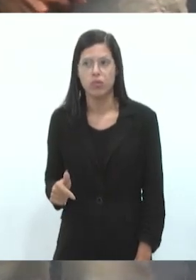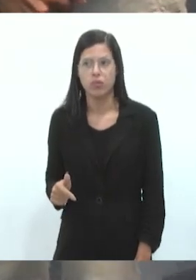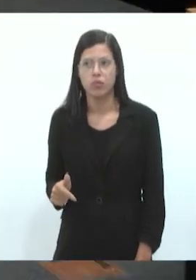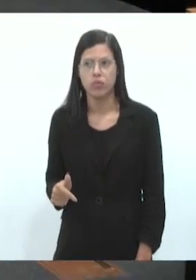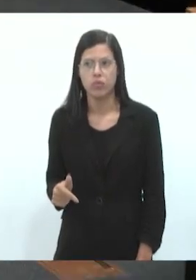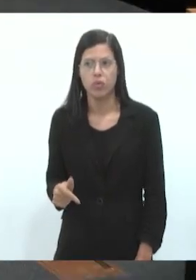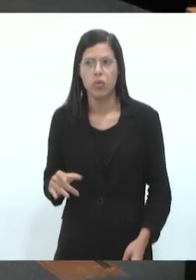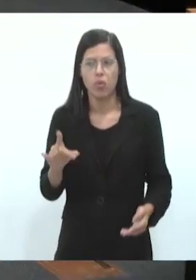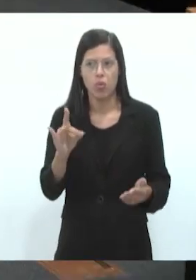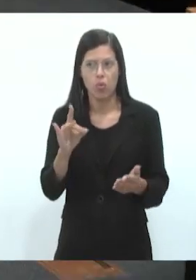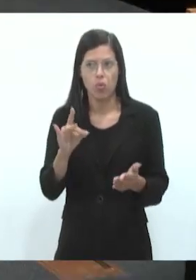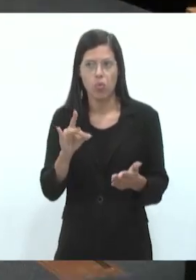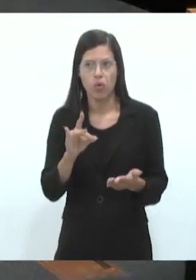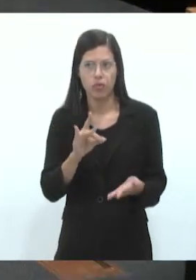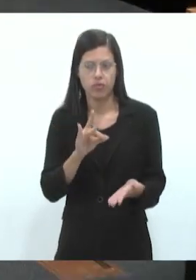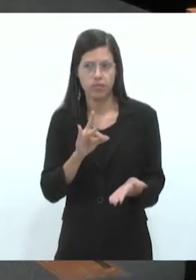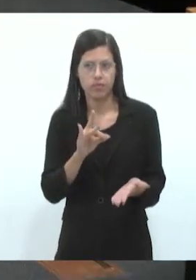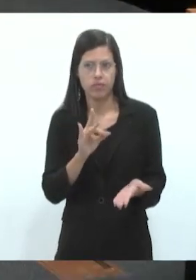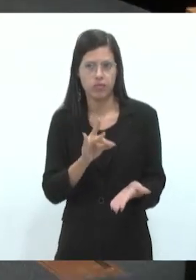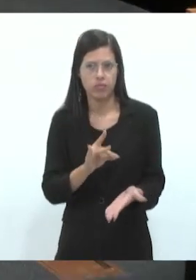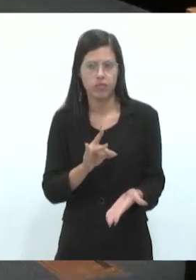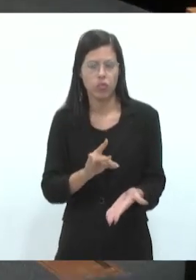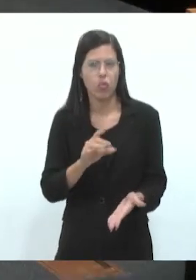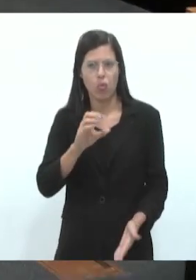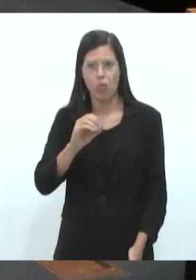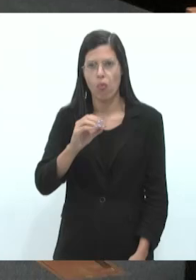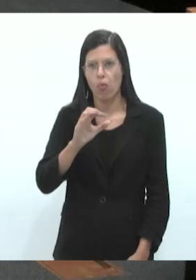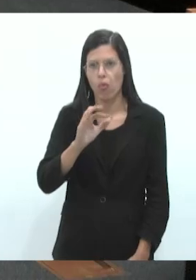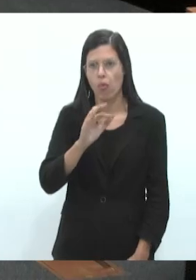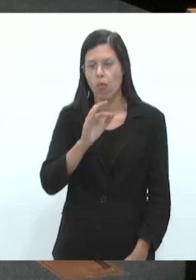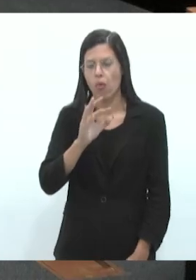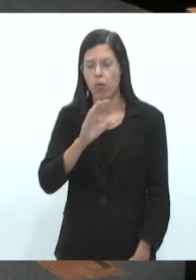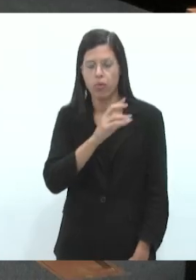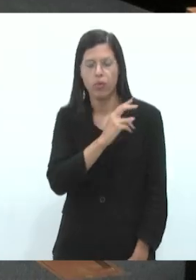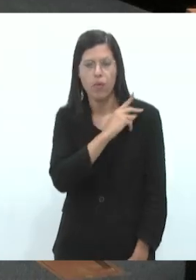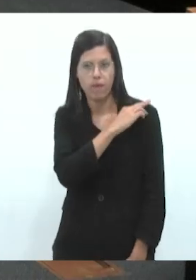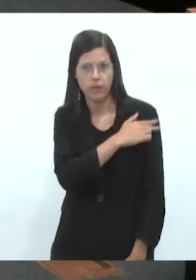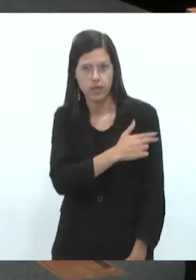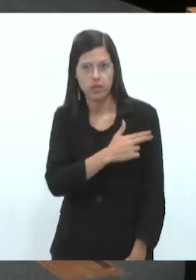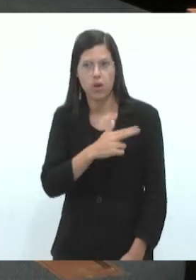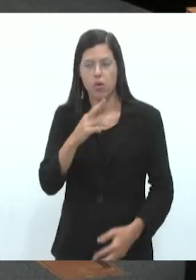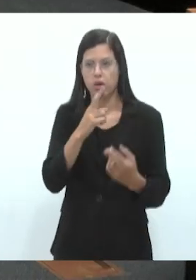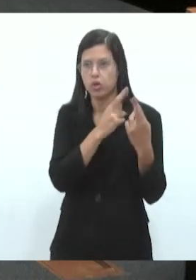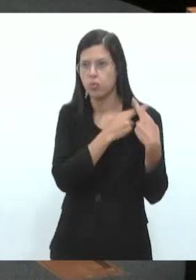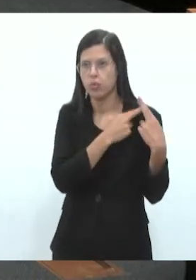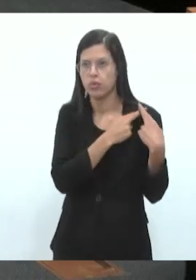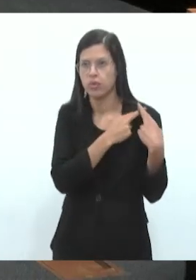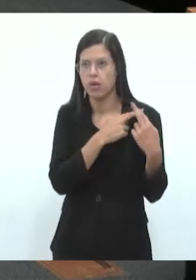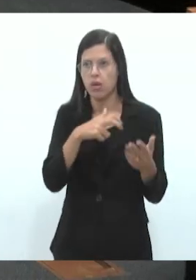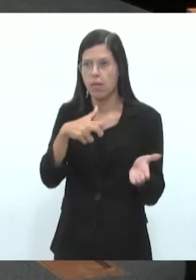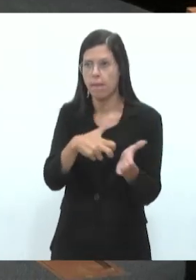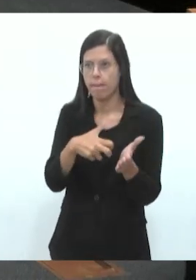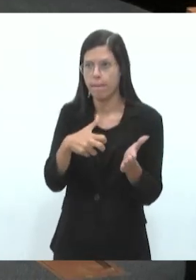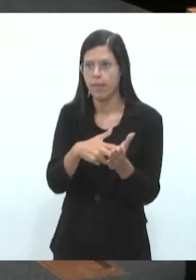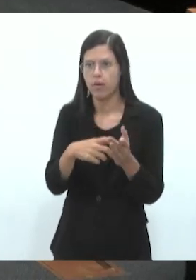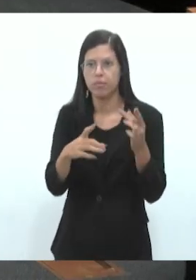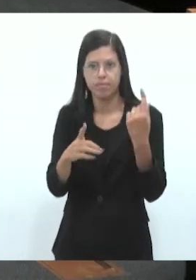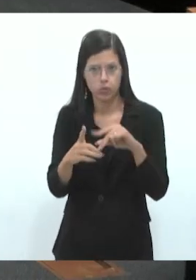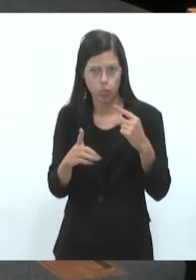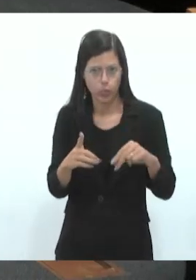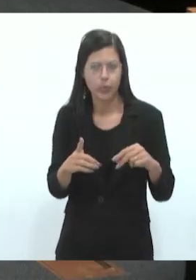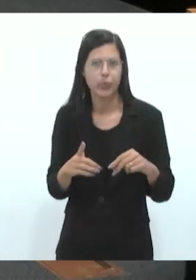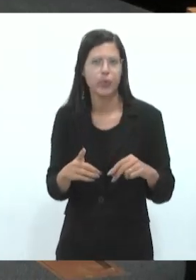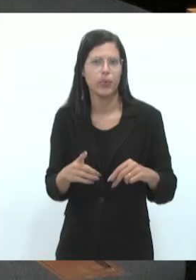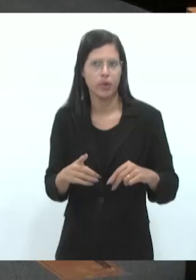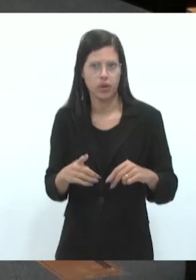oficial responsável pela tortura. É uma das questões, Camarão. Eu queria ainda sobre